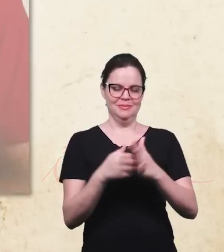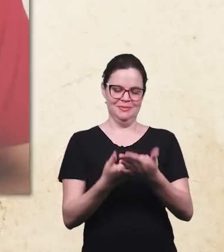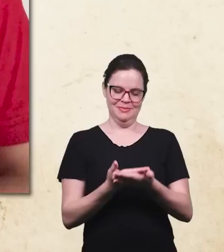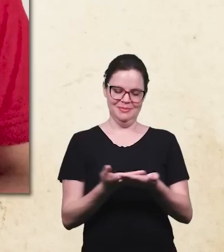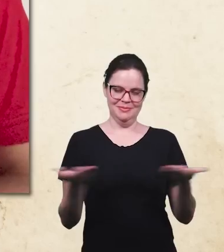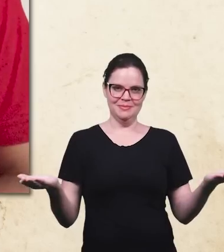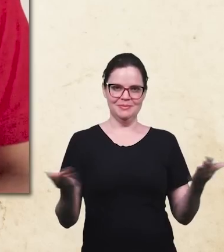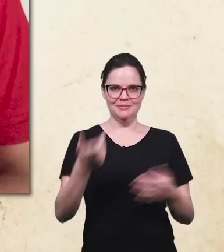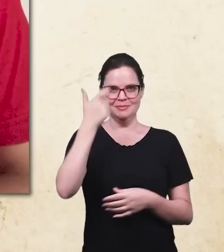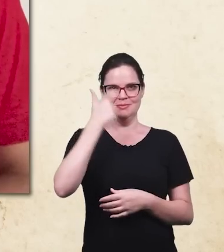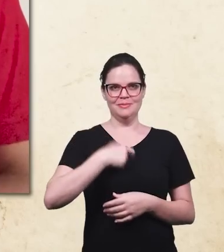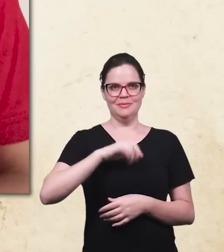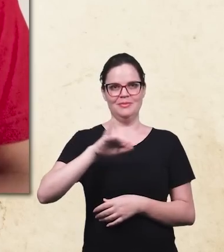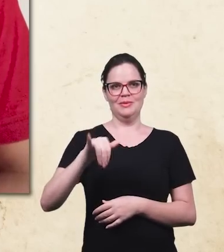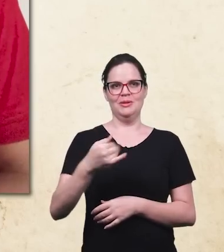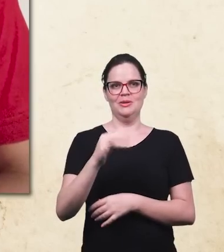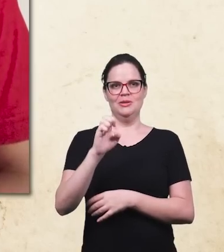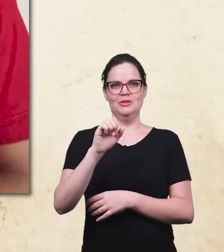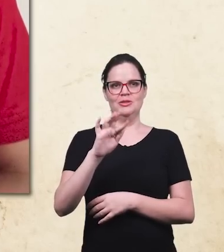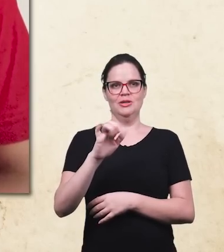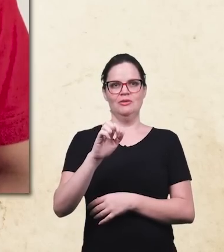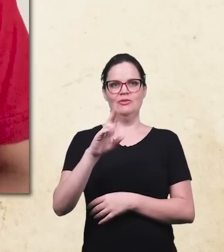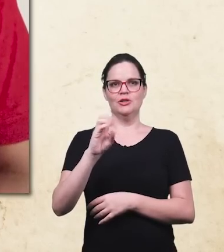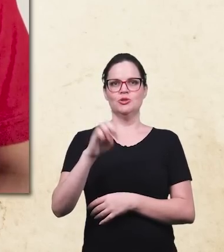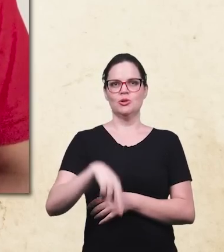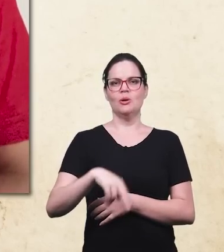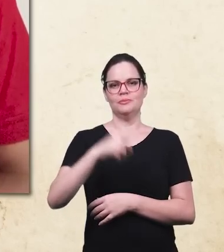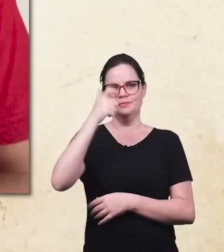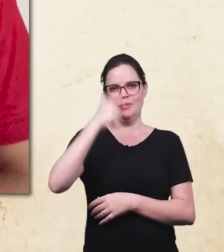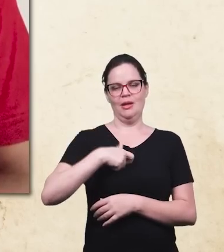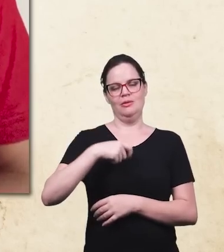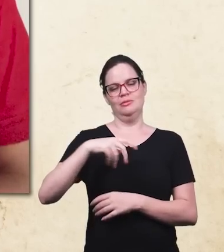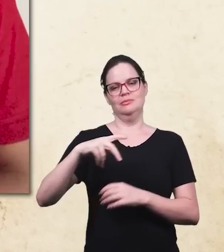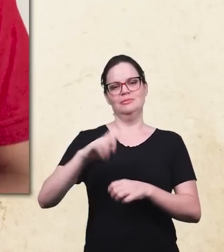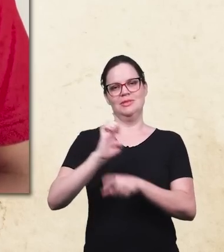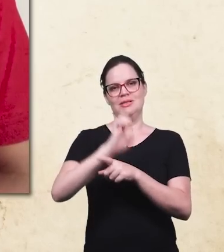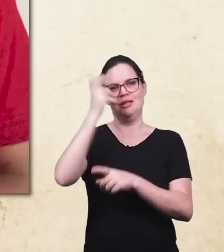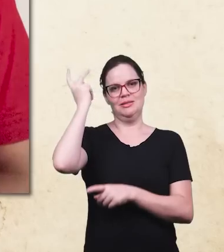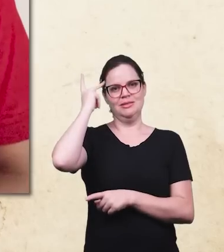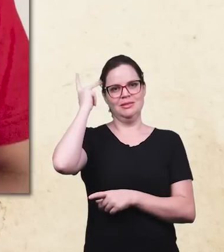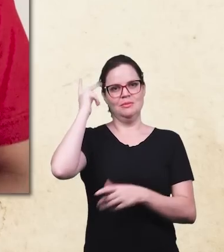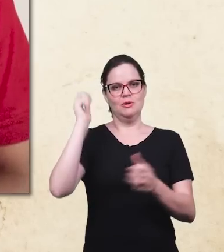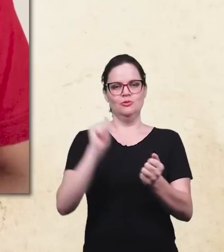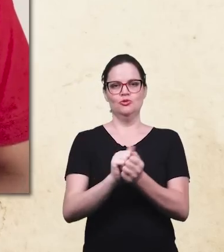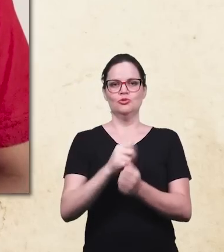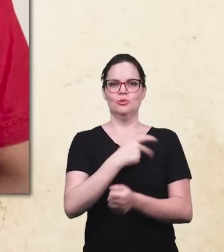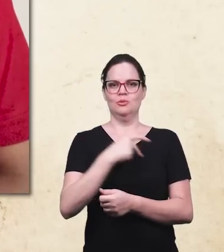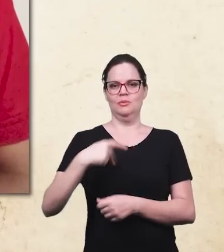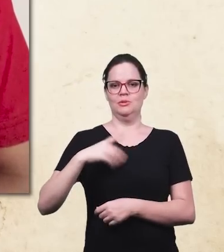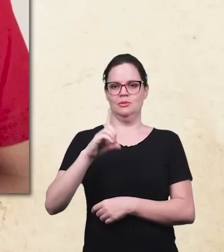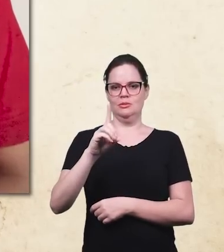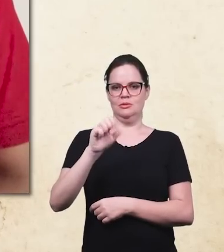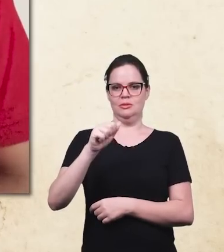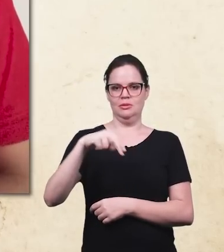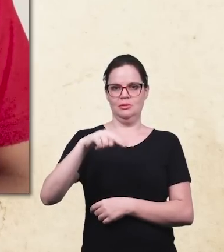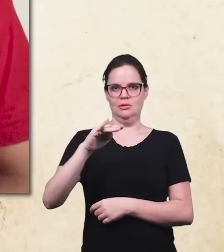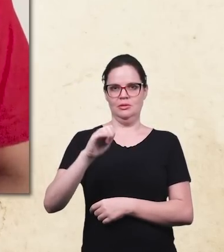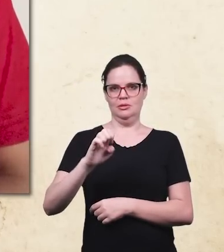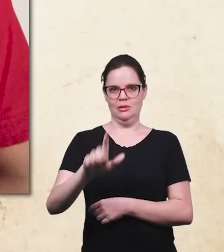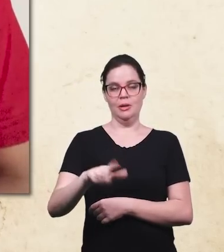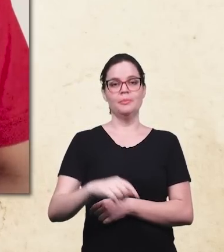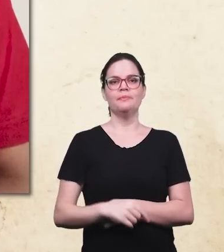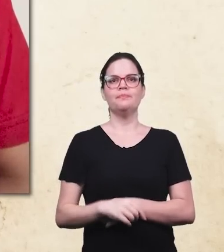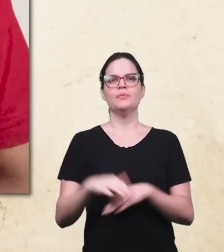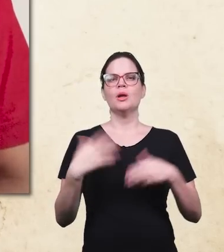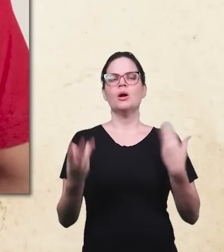A paz do Senhor, irmãos, eu sou o Jefferson, da Igreja de Tiradentes, em São Paulo, junto com o pastor Daniel Santana. E